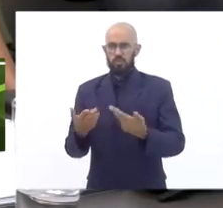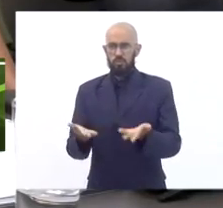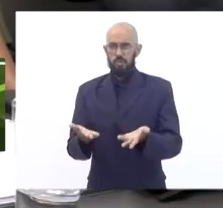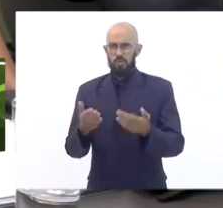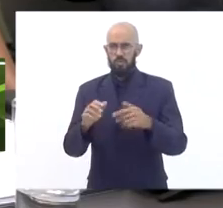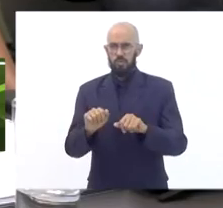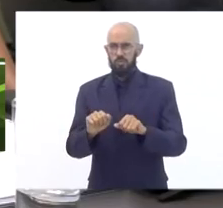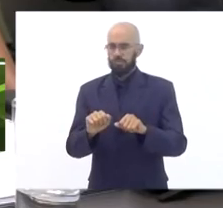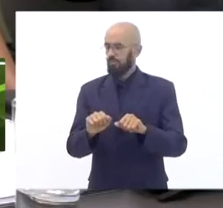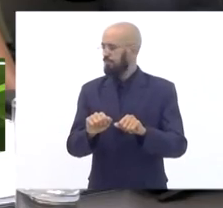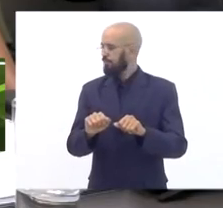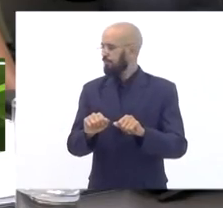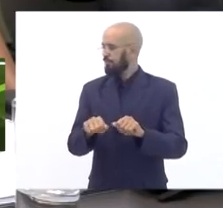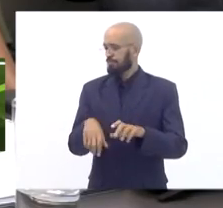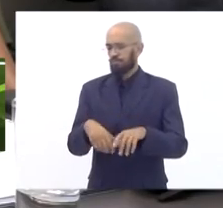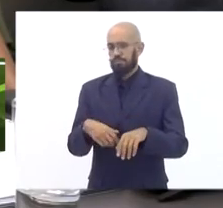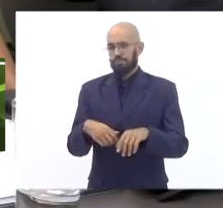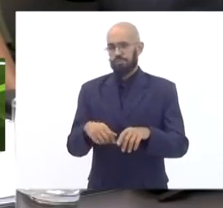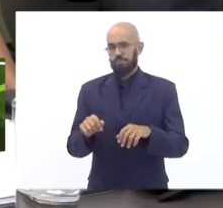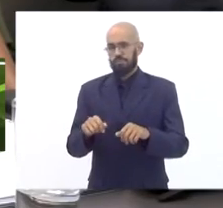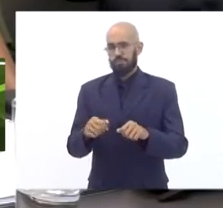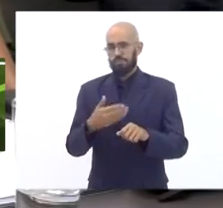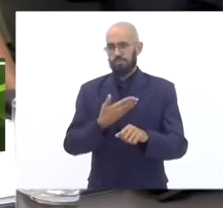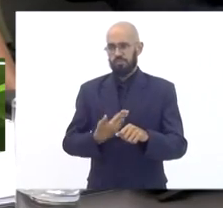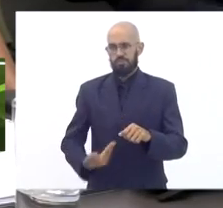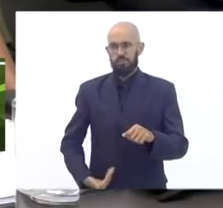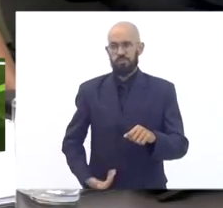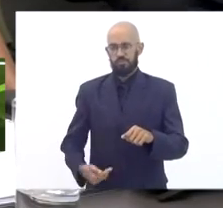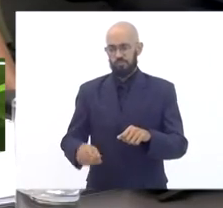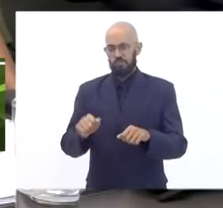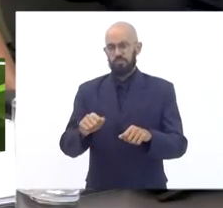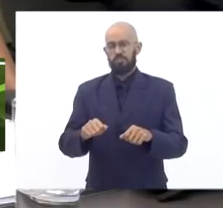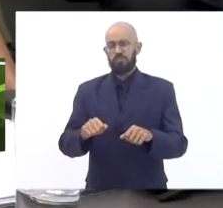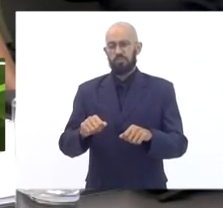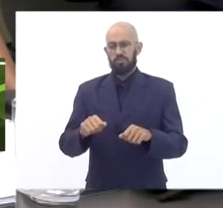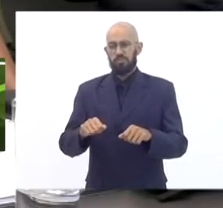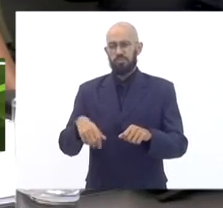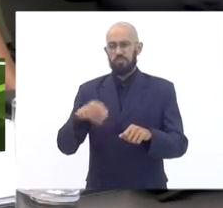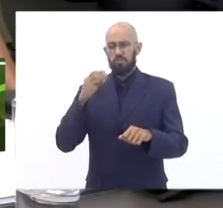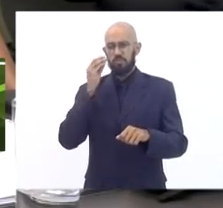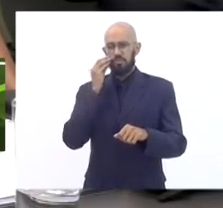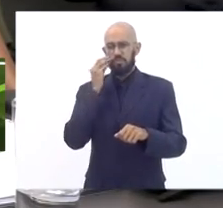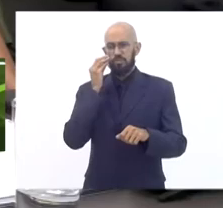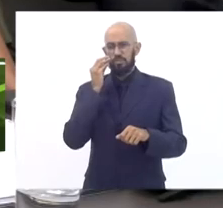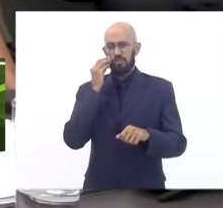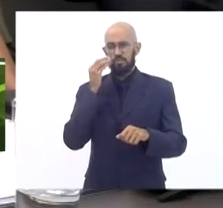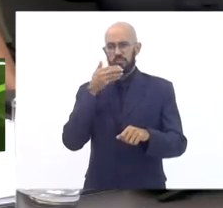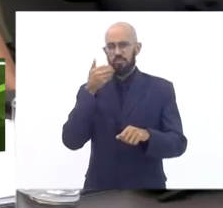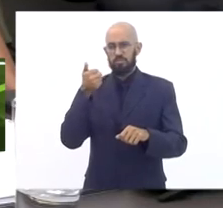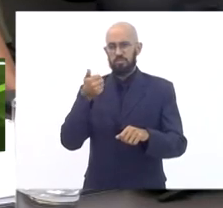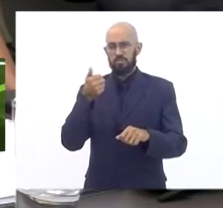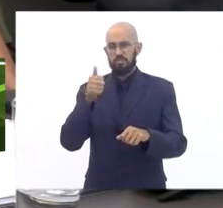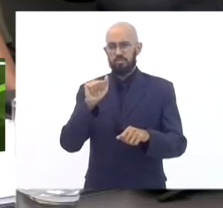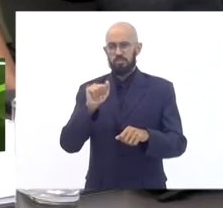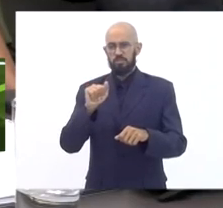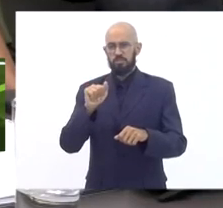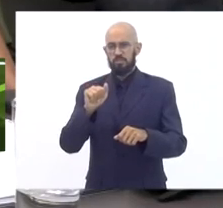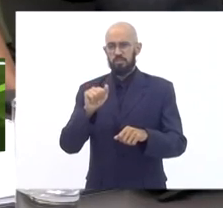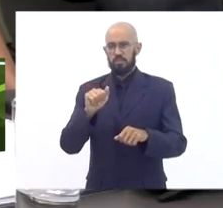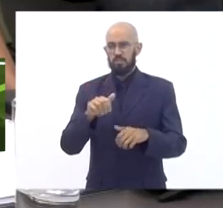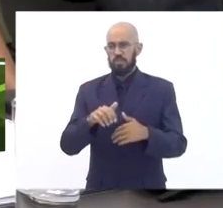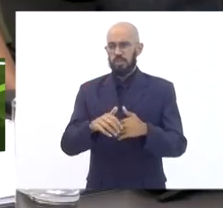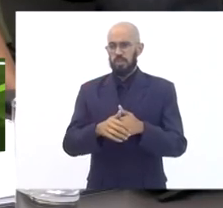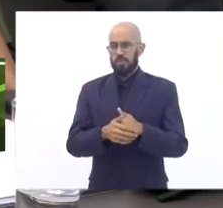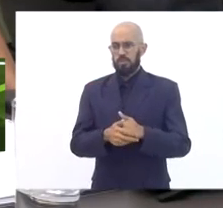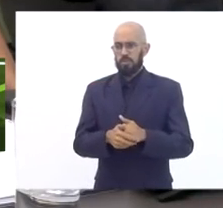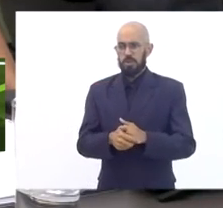serviço, a orientação que eu tenho do governador, na verdade, é buscar o melhor sistema de mobilidade, não só de Supervia,